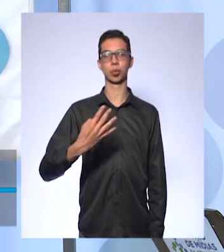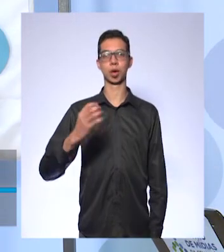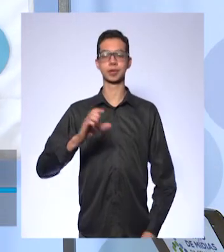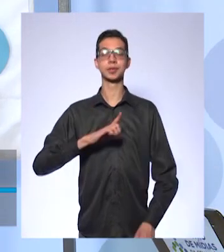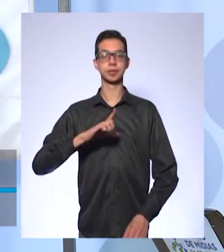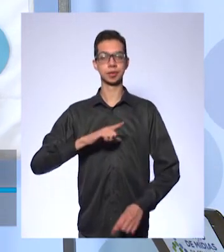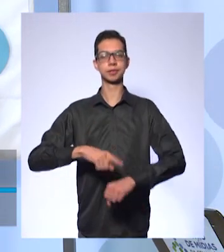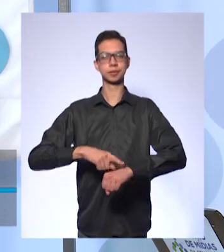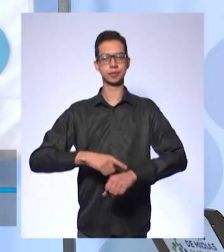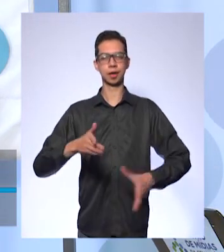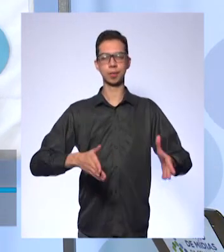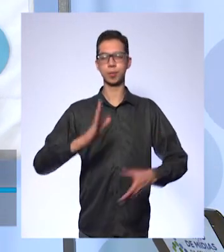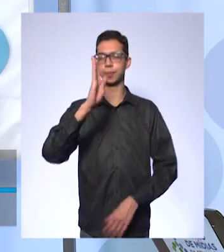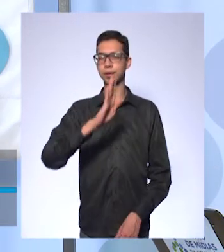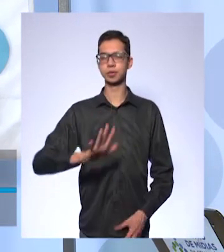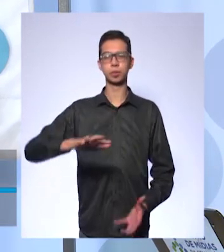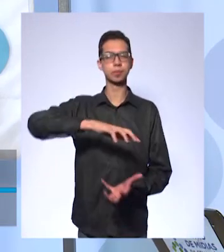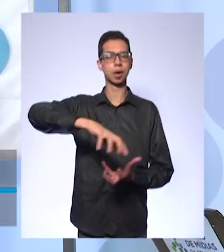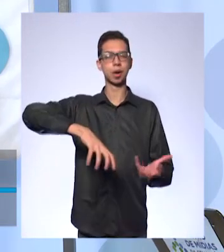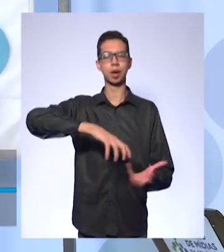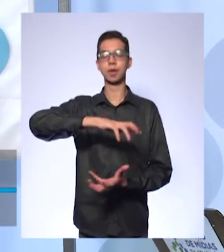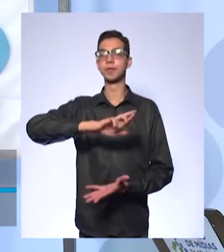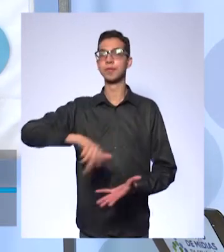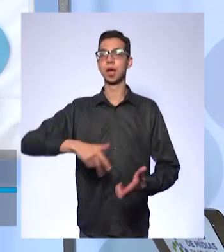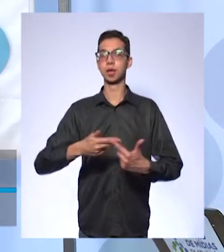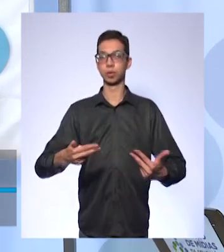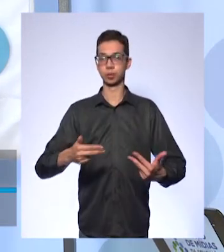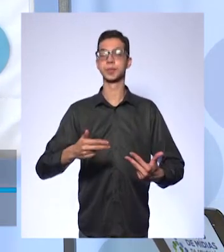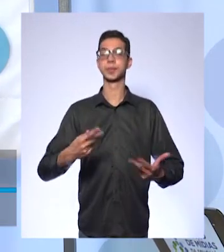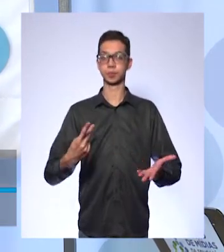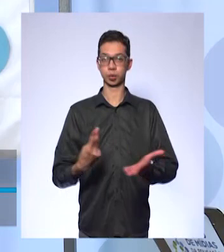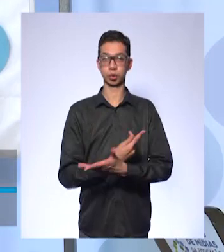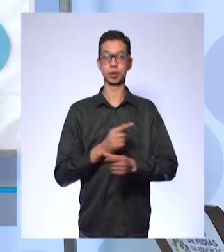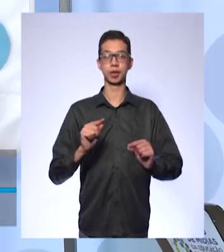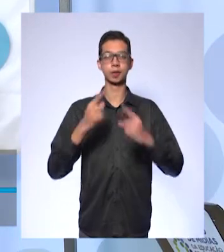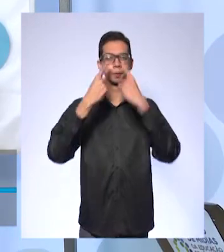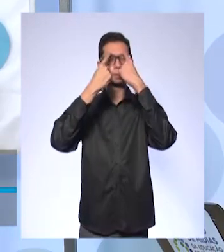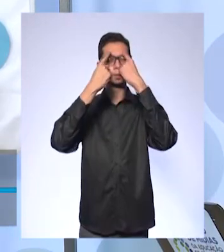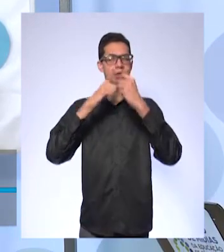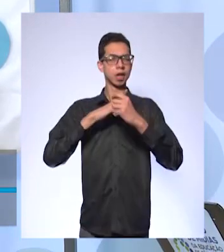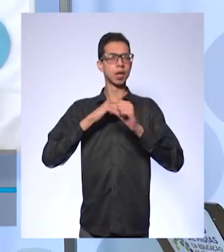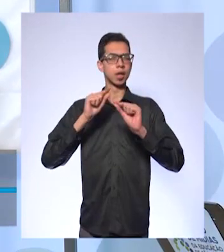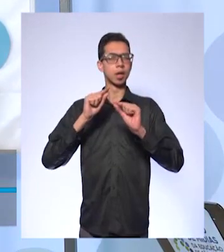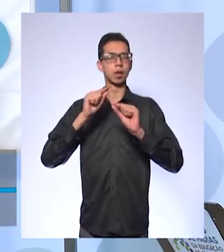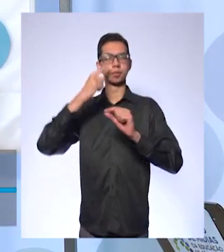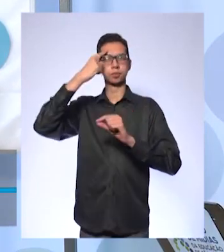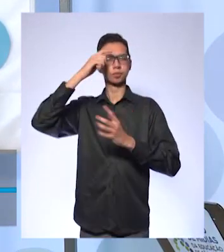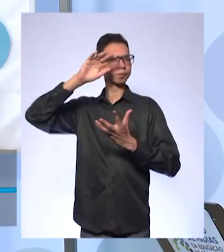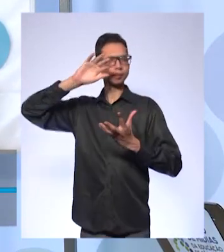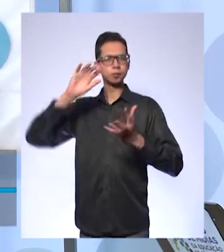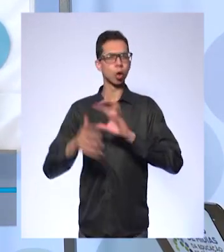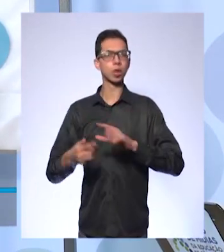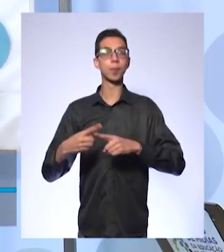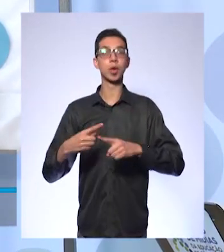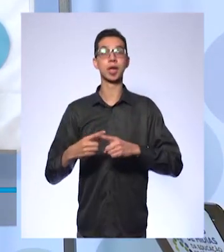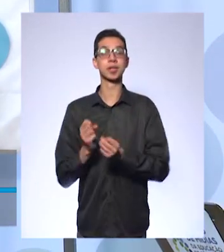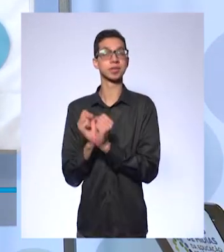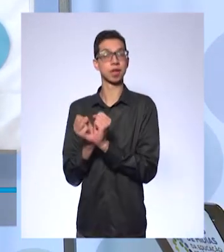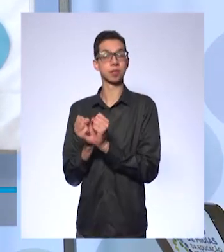várias revoltas que aconteceram. Algumas revoltas de escravizados, revoltas da elite, revoltas